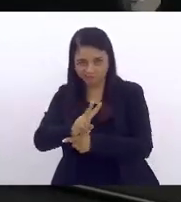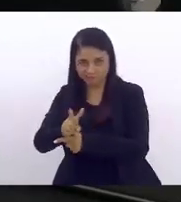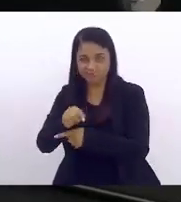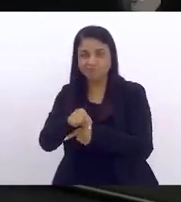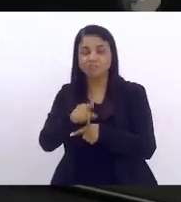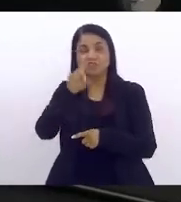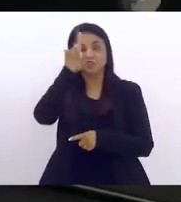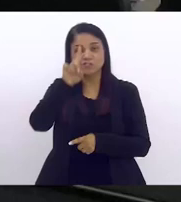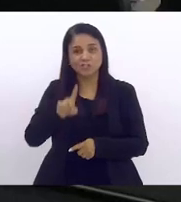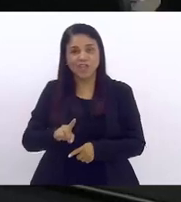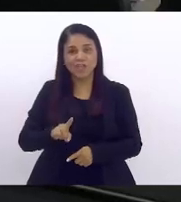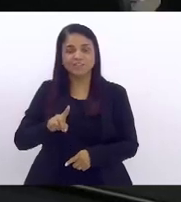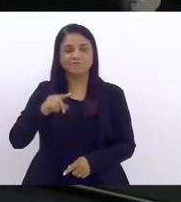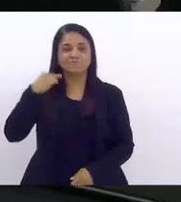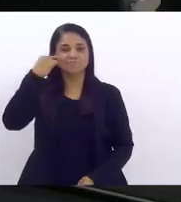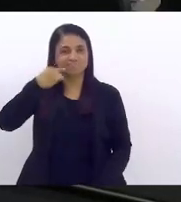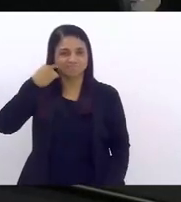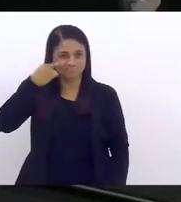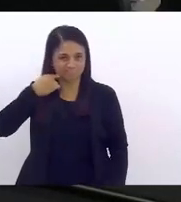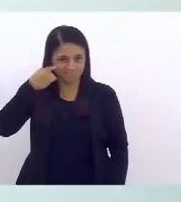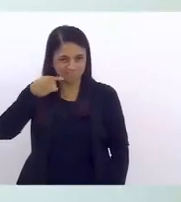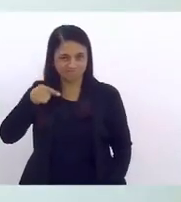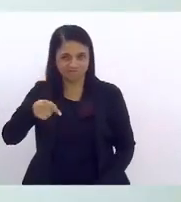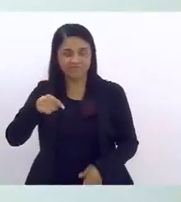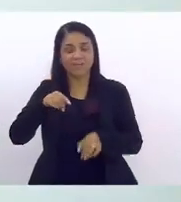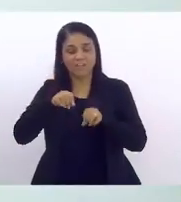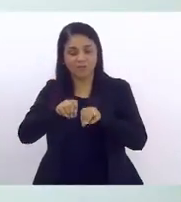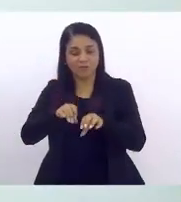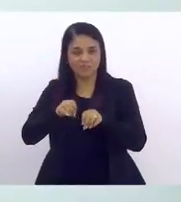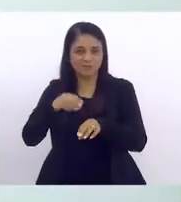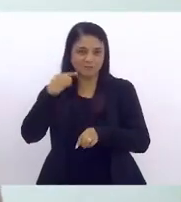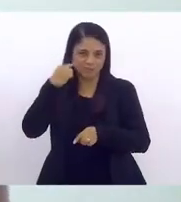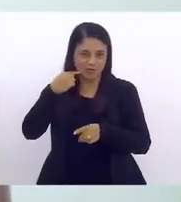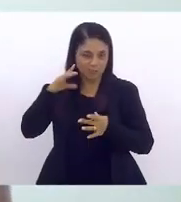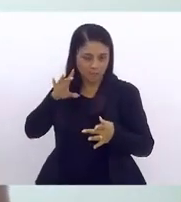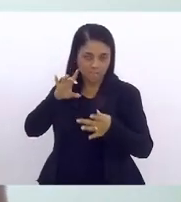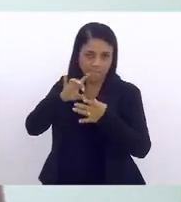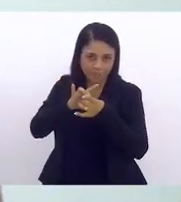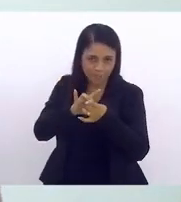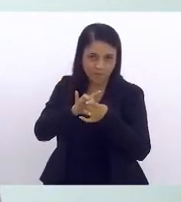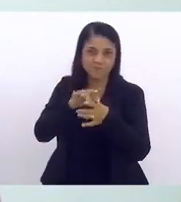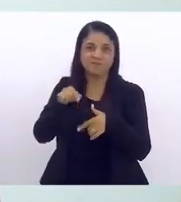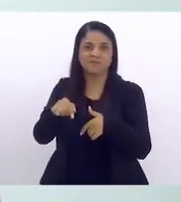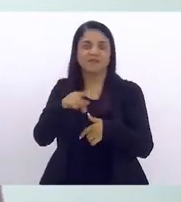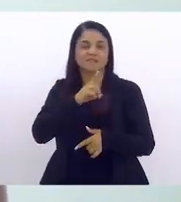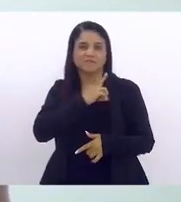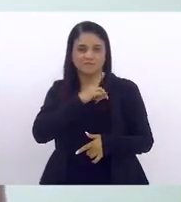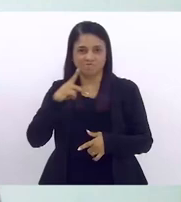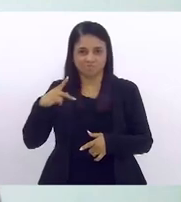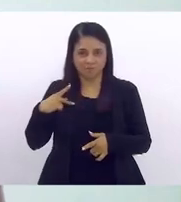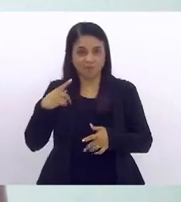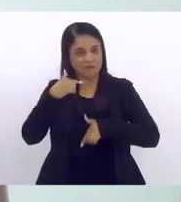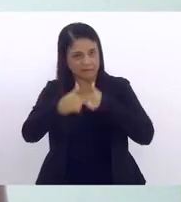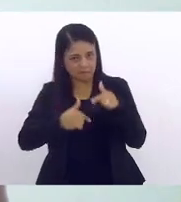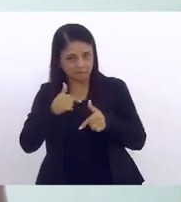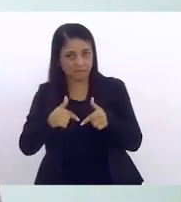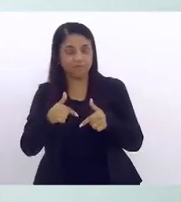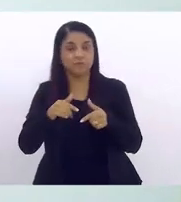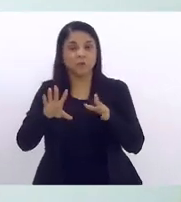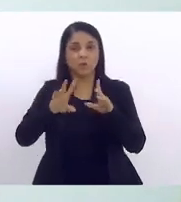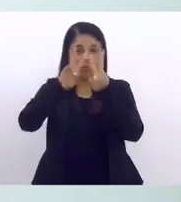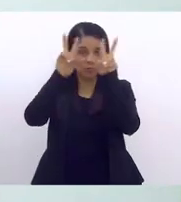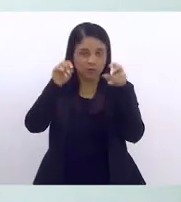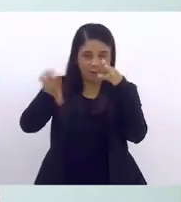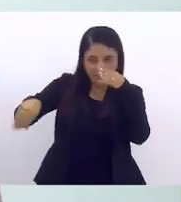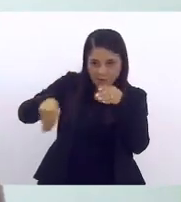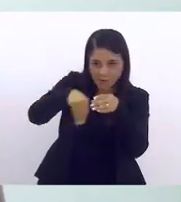em direitos. A Defensoria trabalha muito com educação em direitos, né? Um dos temas que a gente sempre inclui é o direito